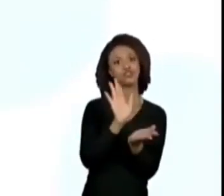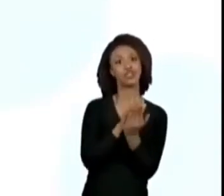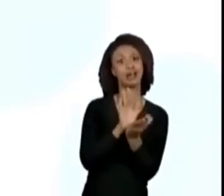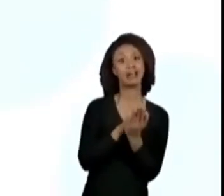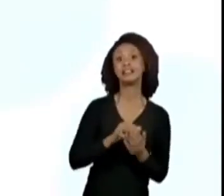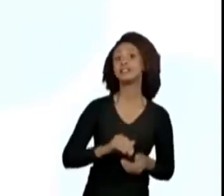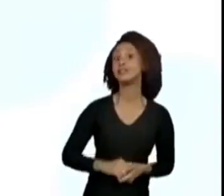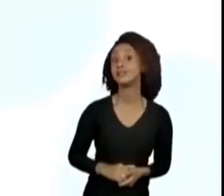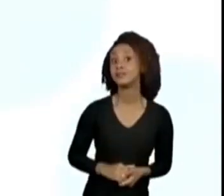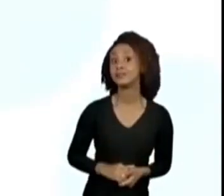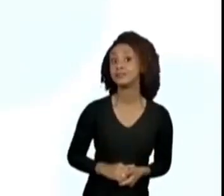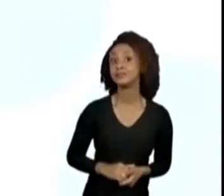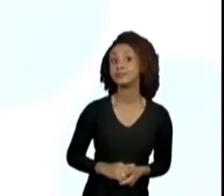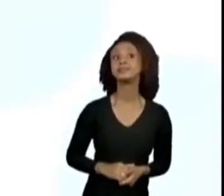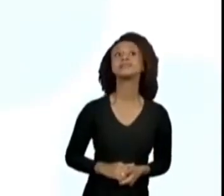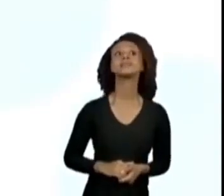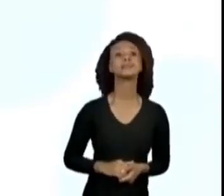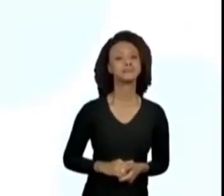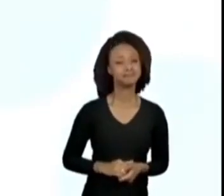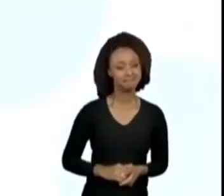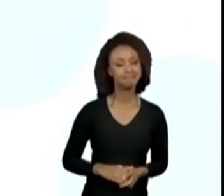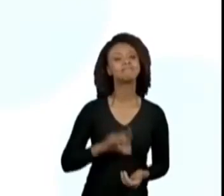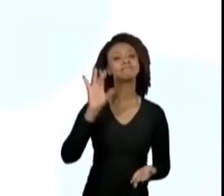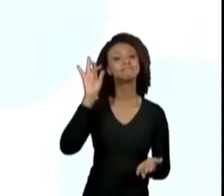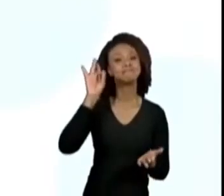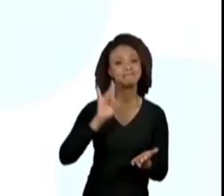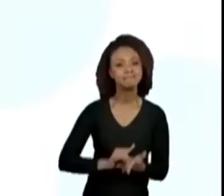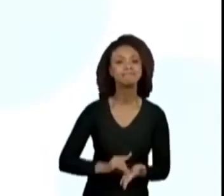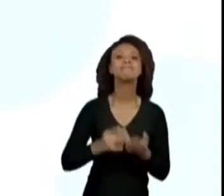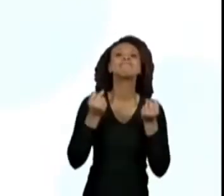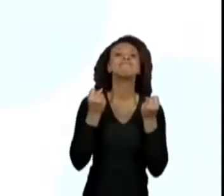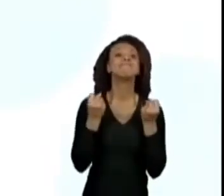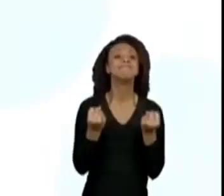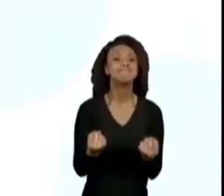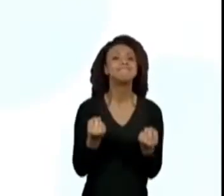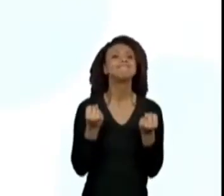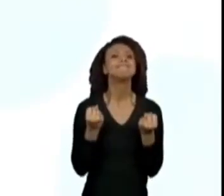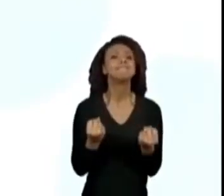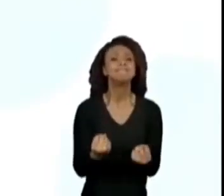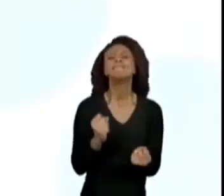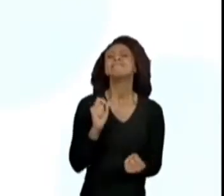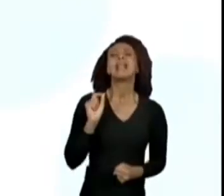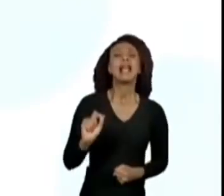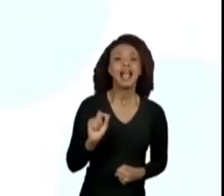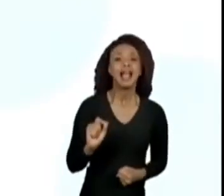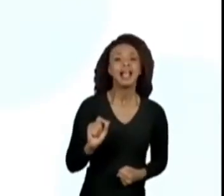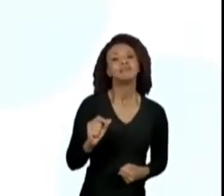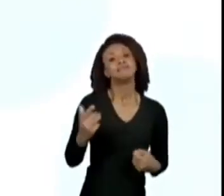lá. O mais pesado é o tal do...